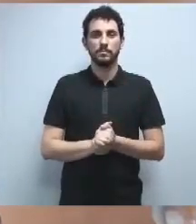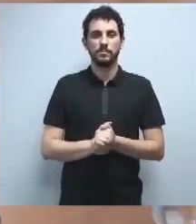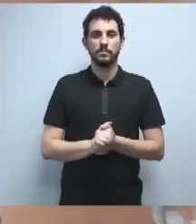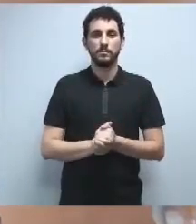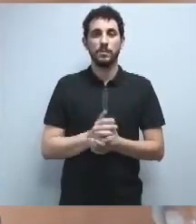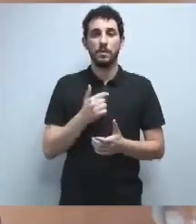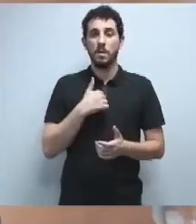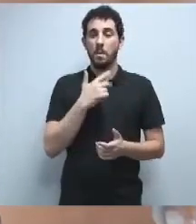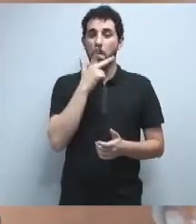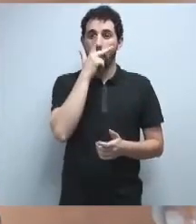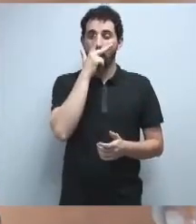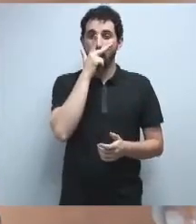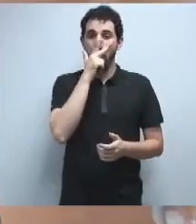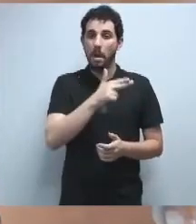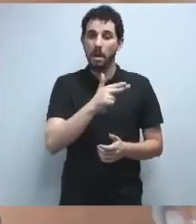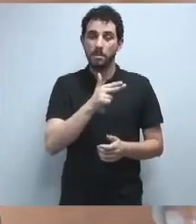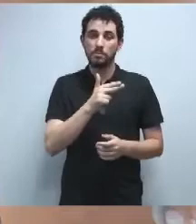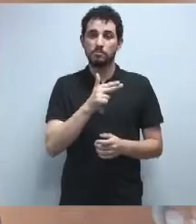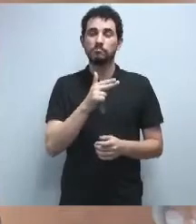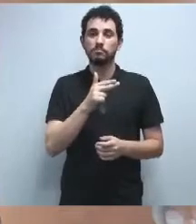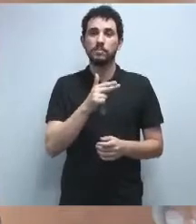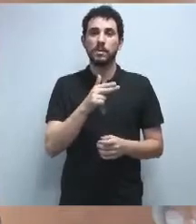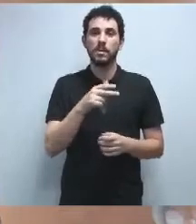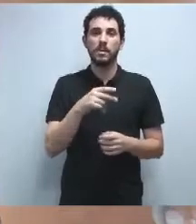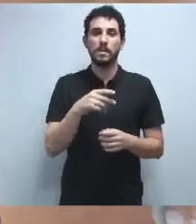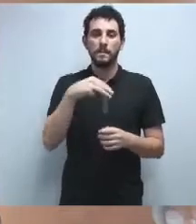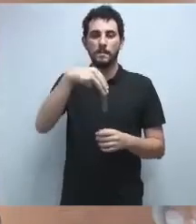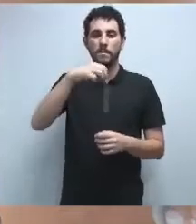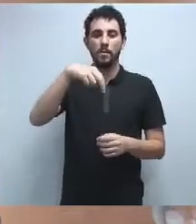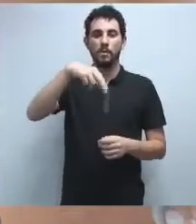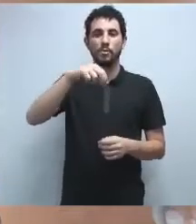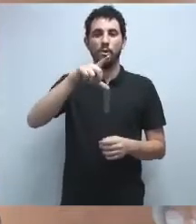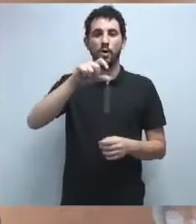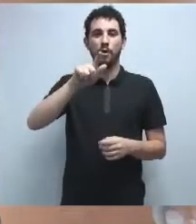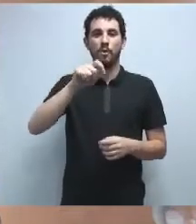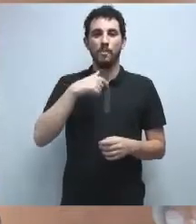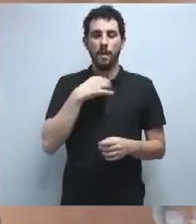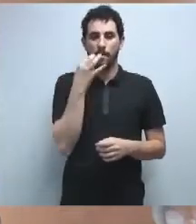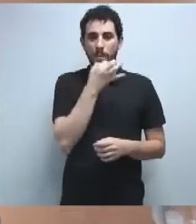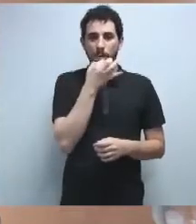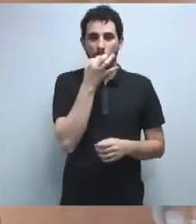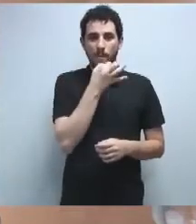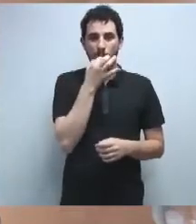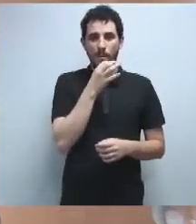eu acho que o monólogo mil acabou